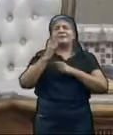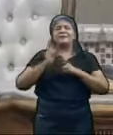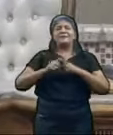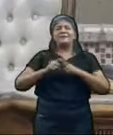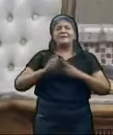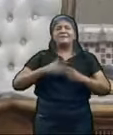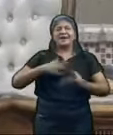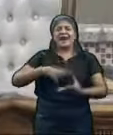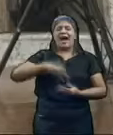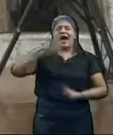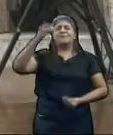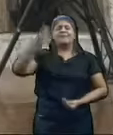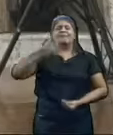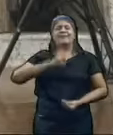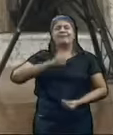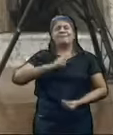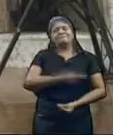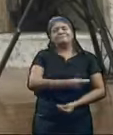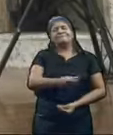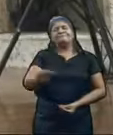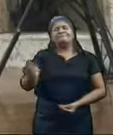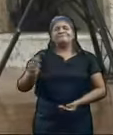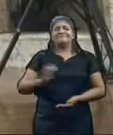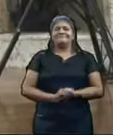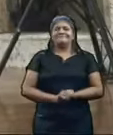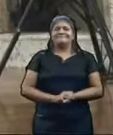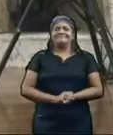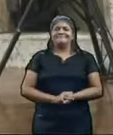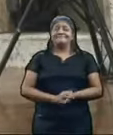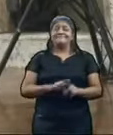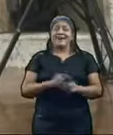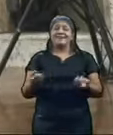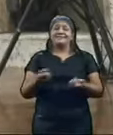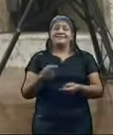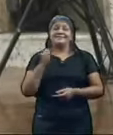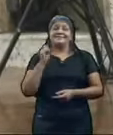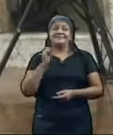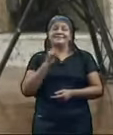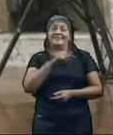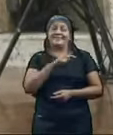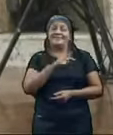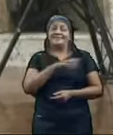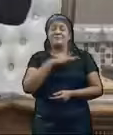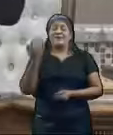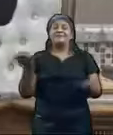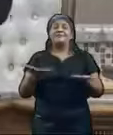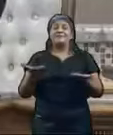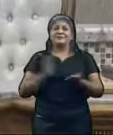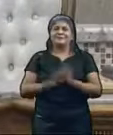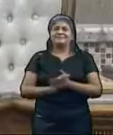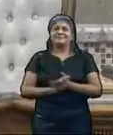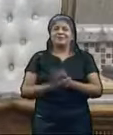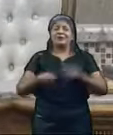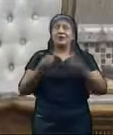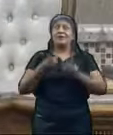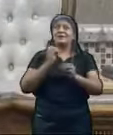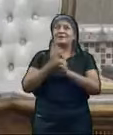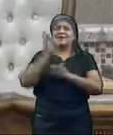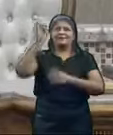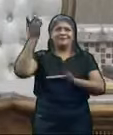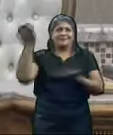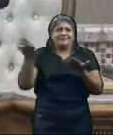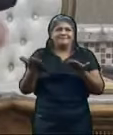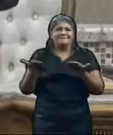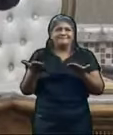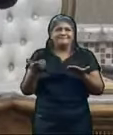primeiro a vontade de Deus o querer de Deus para minha vida tem que ser assim se a pessoa evangélica é crente a Cristão mas